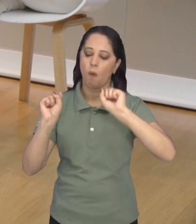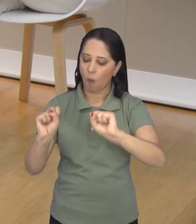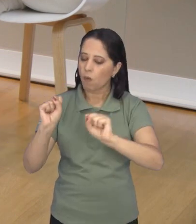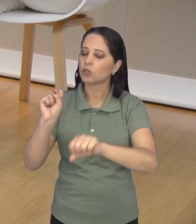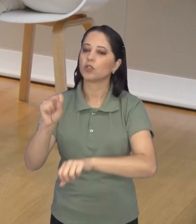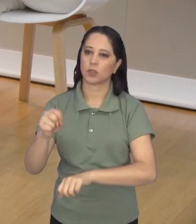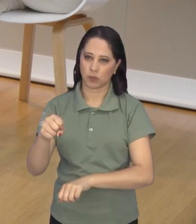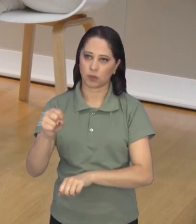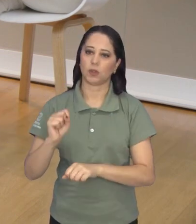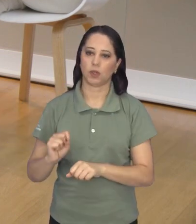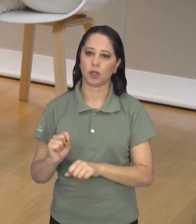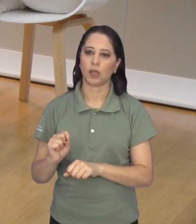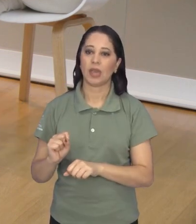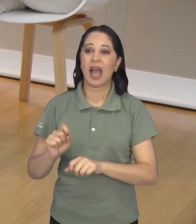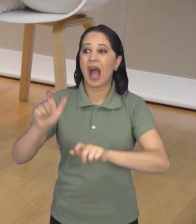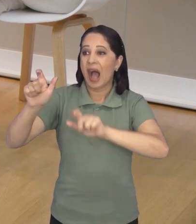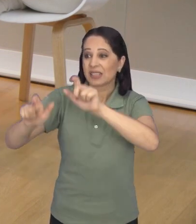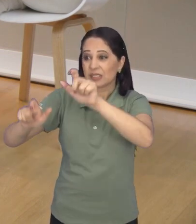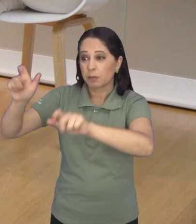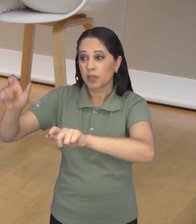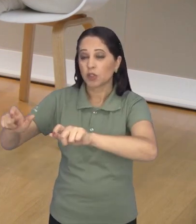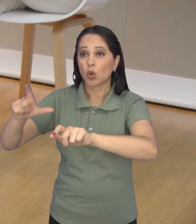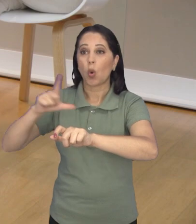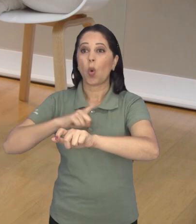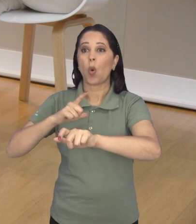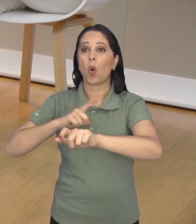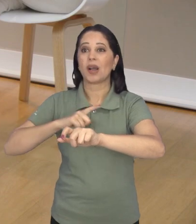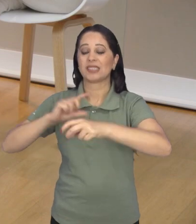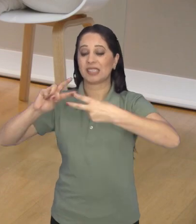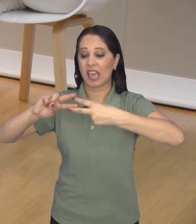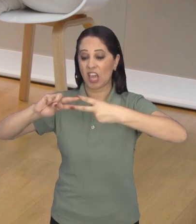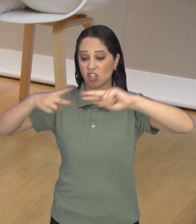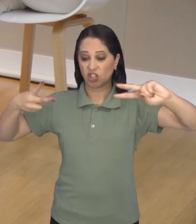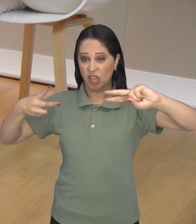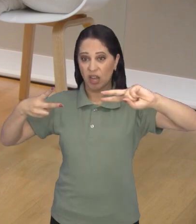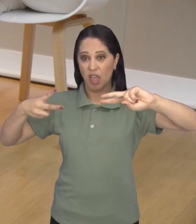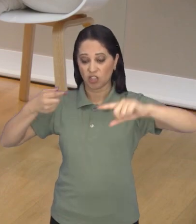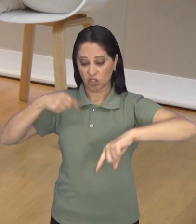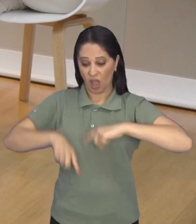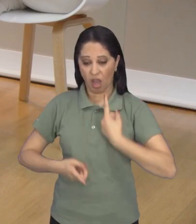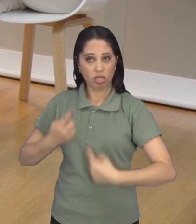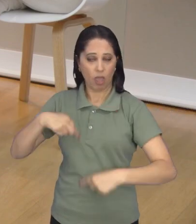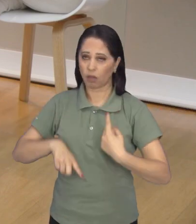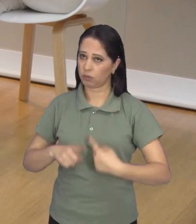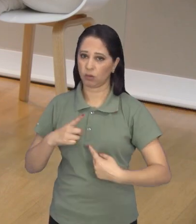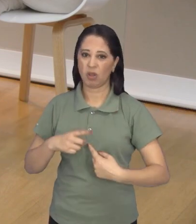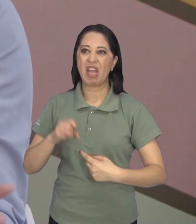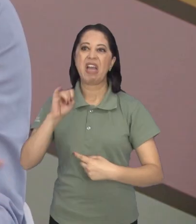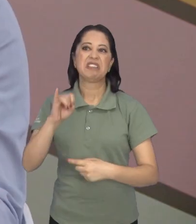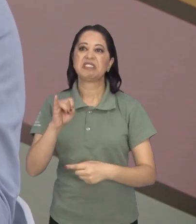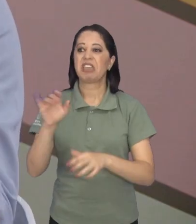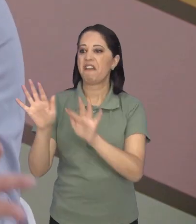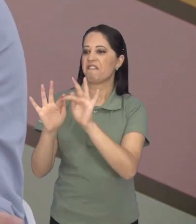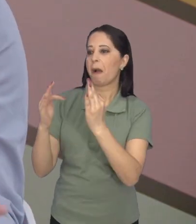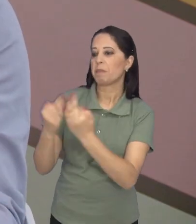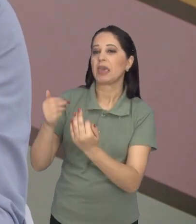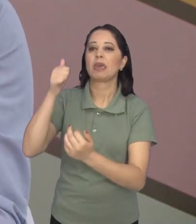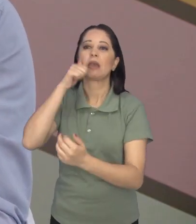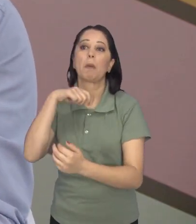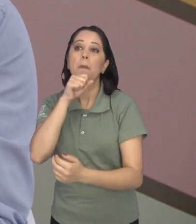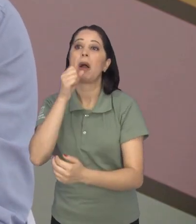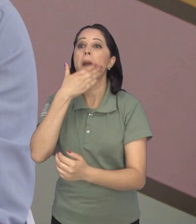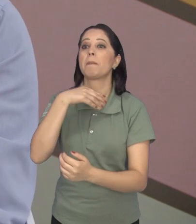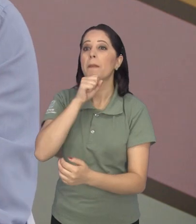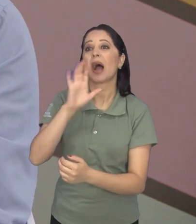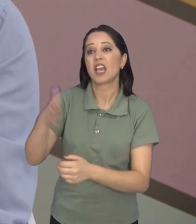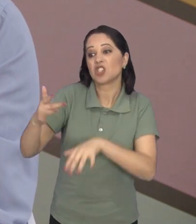envolvido. Nós sabemos que os indivíduos têm muito maior propensão a desenvolver quando existem familiares de primeiro grau envolvidos,